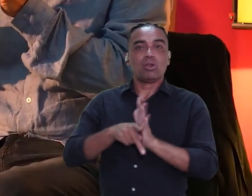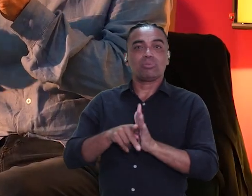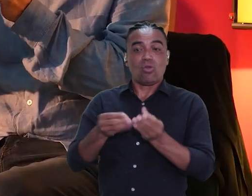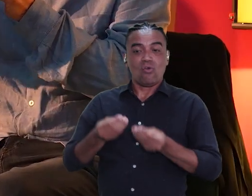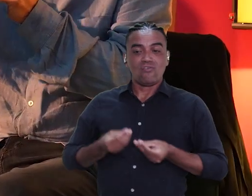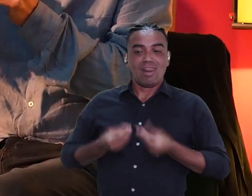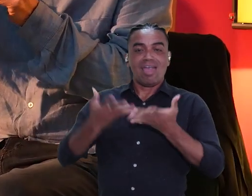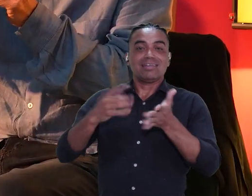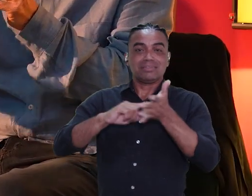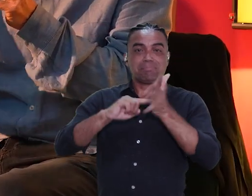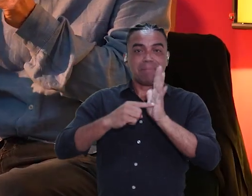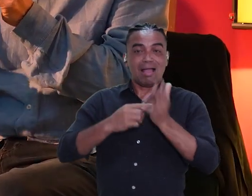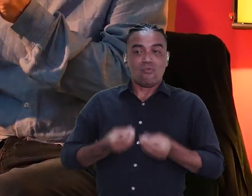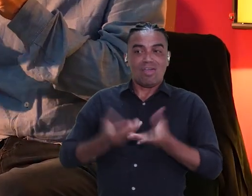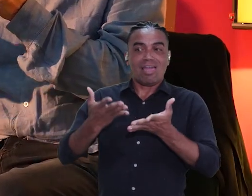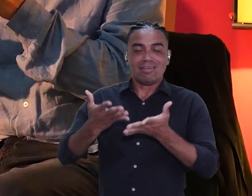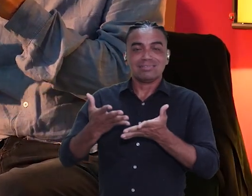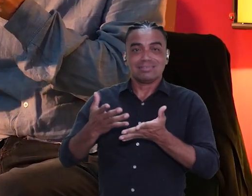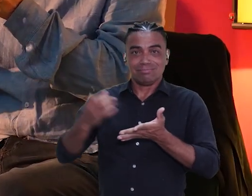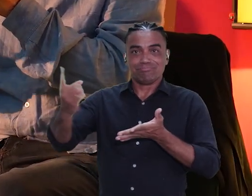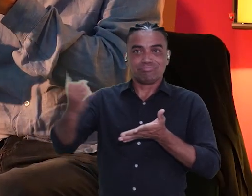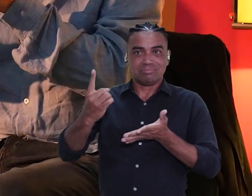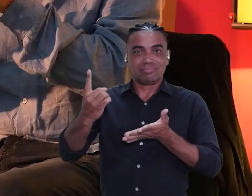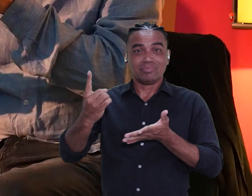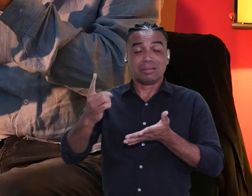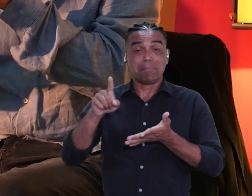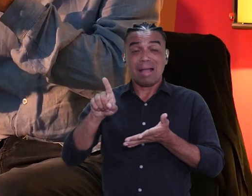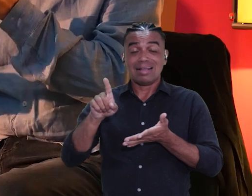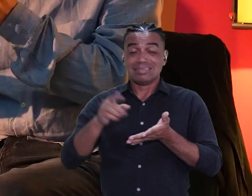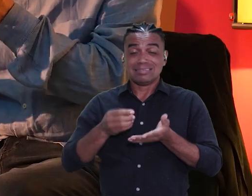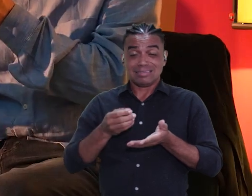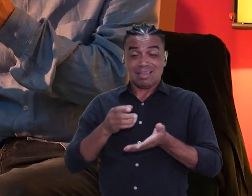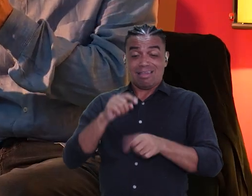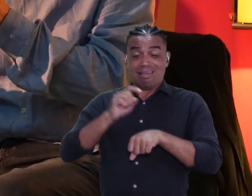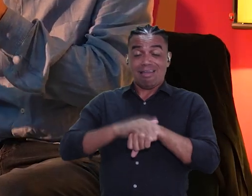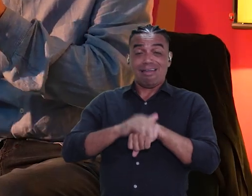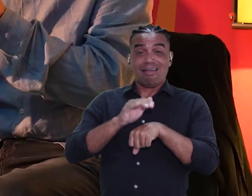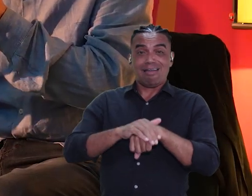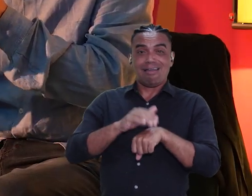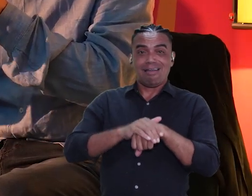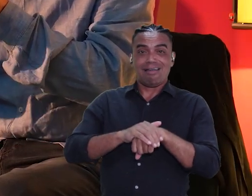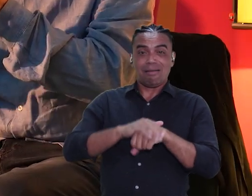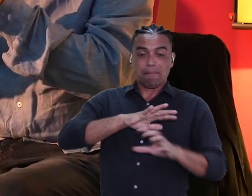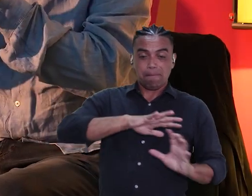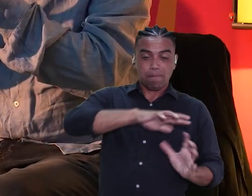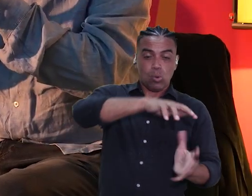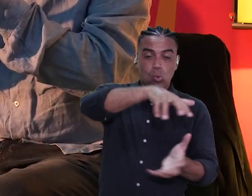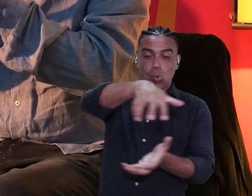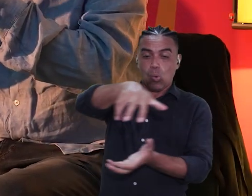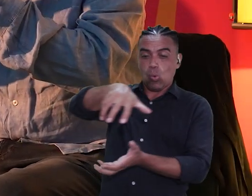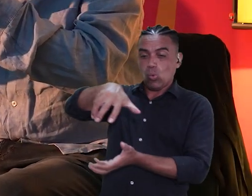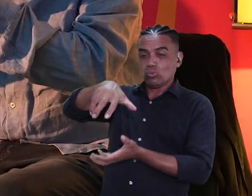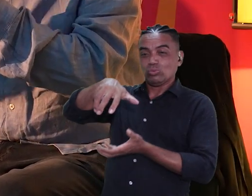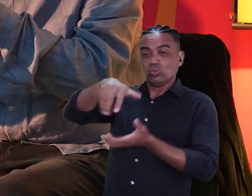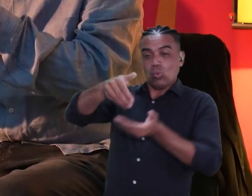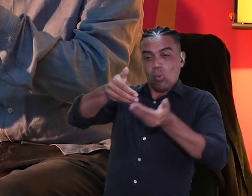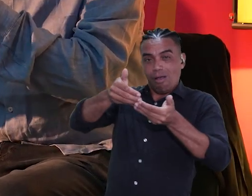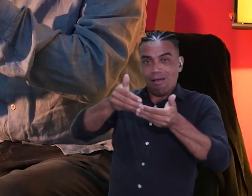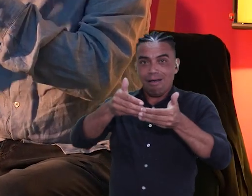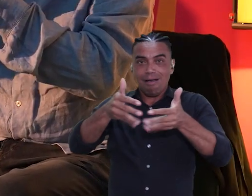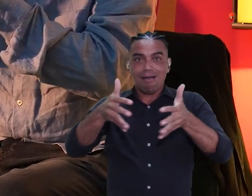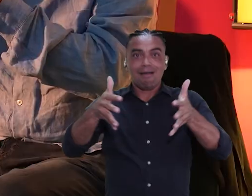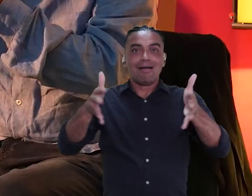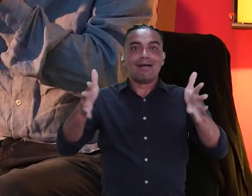ela oferece mundos e fundos, mas como aquela voz da terra, do mundo que se